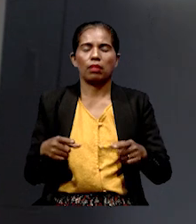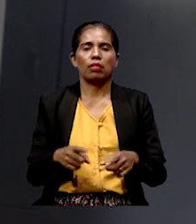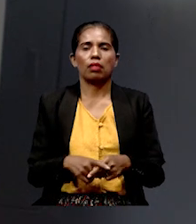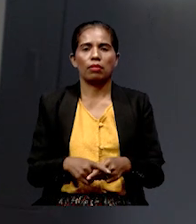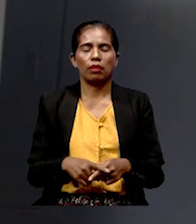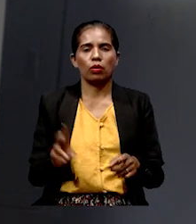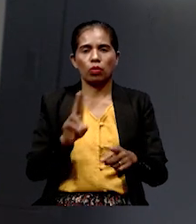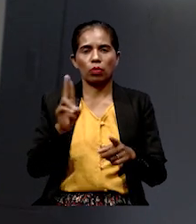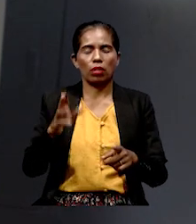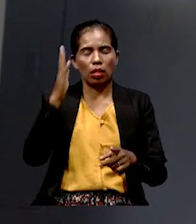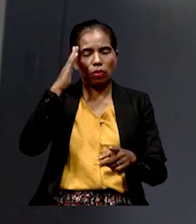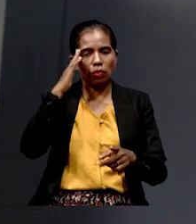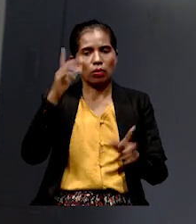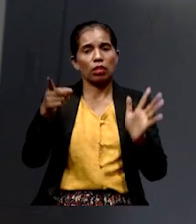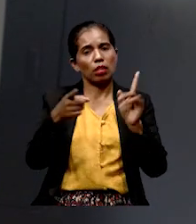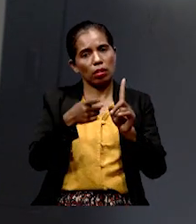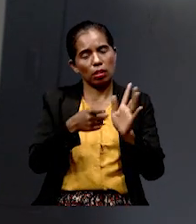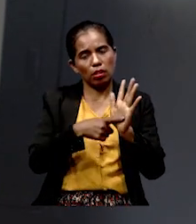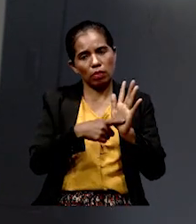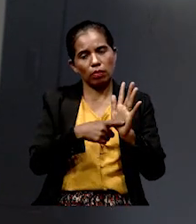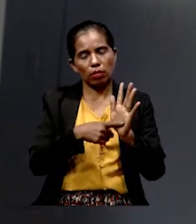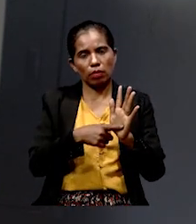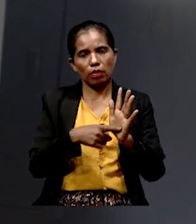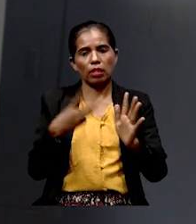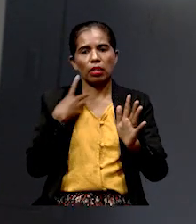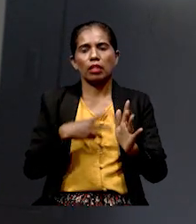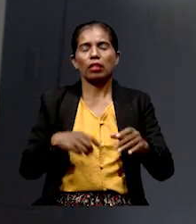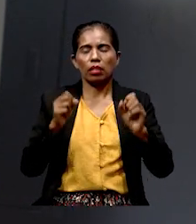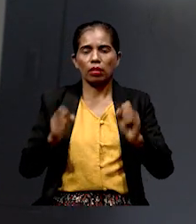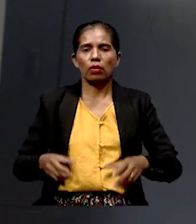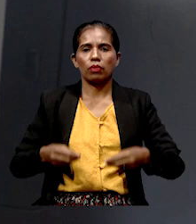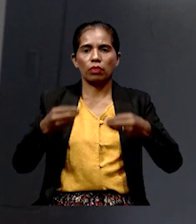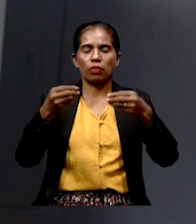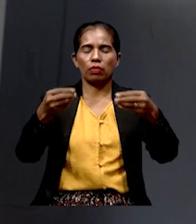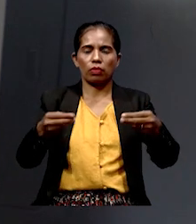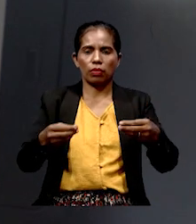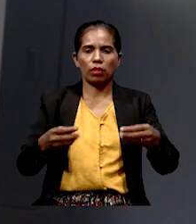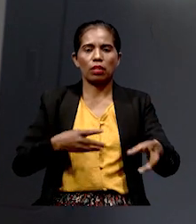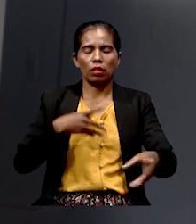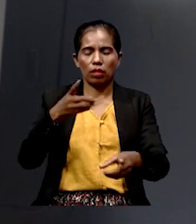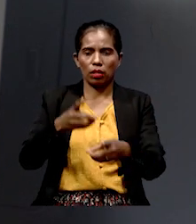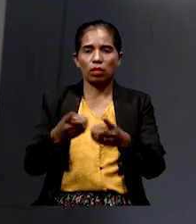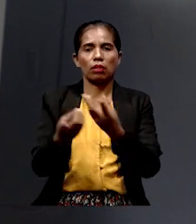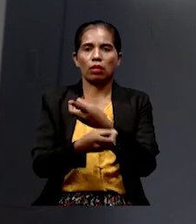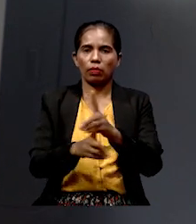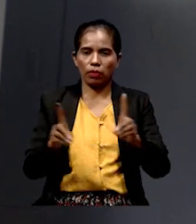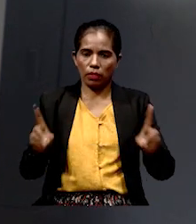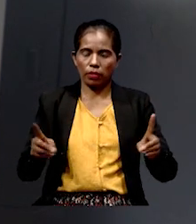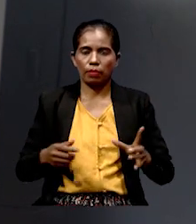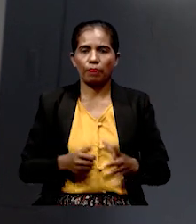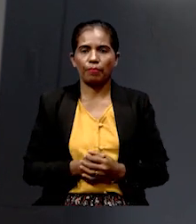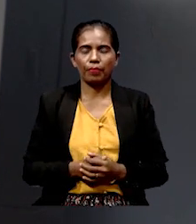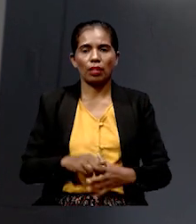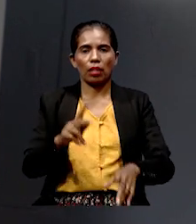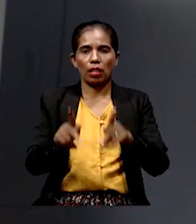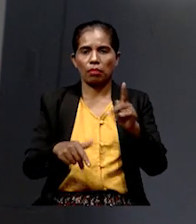reação hanu em negativo ba malu porque ida ita ne so apenas exerce função ga exerce direito democracia e ema